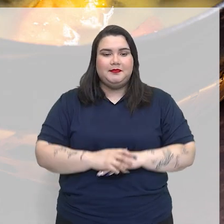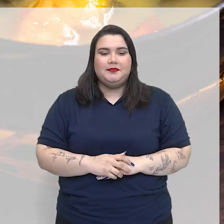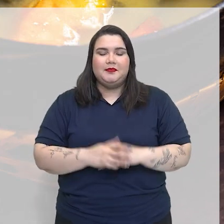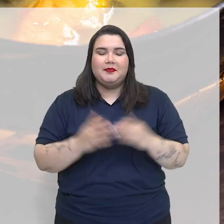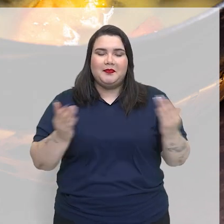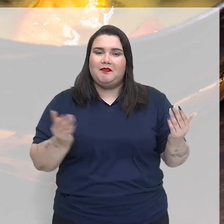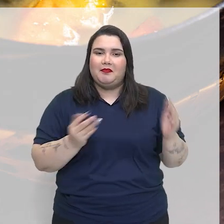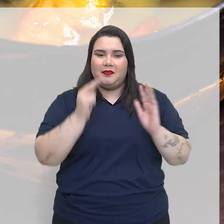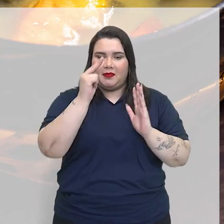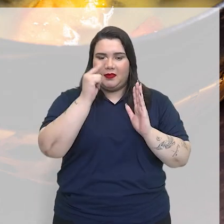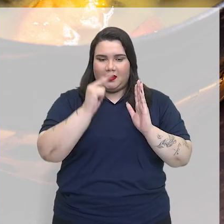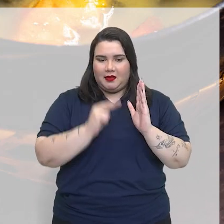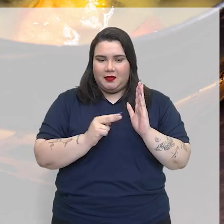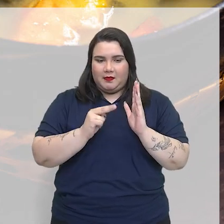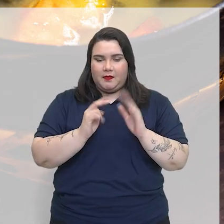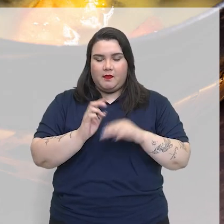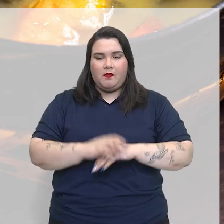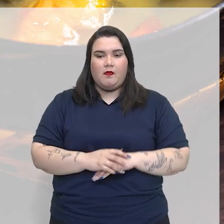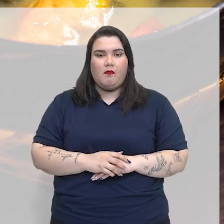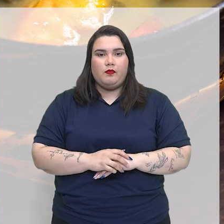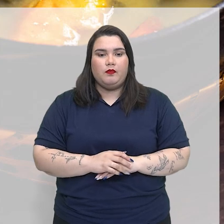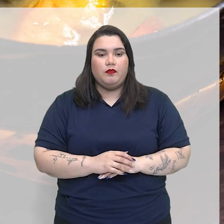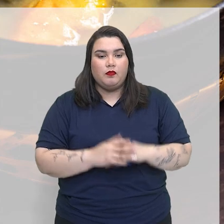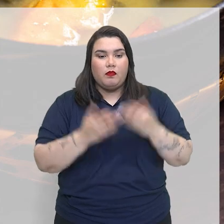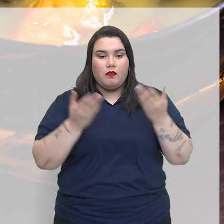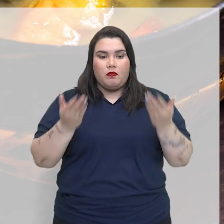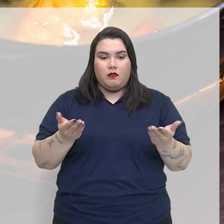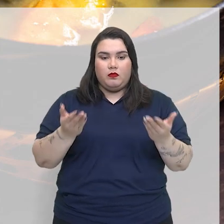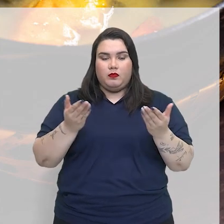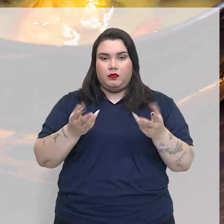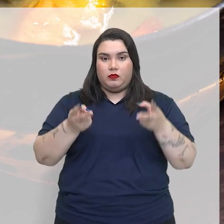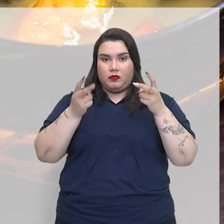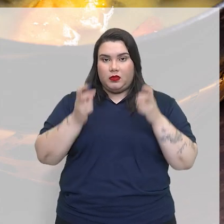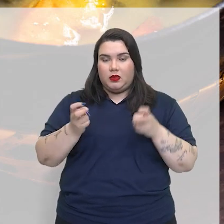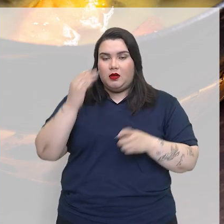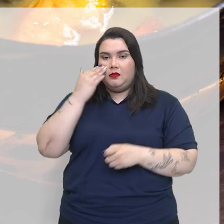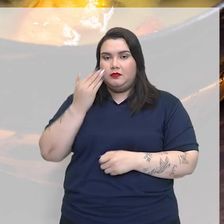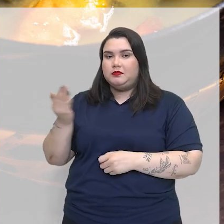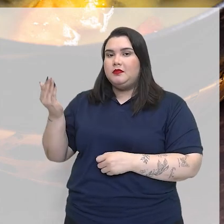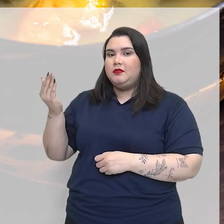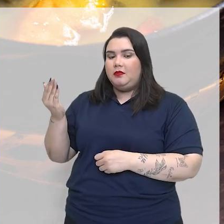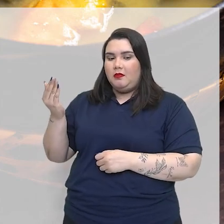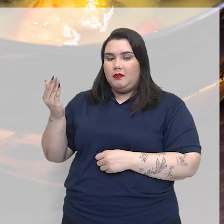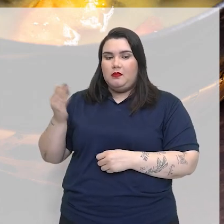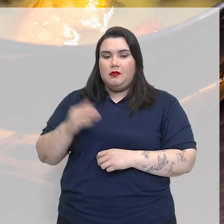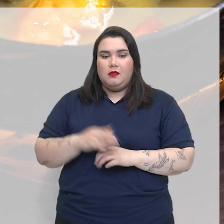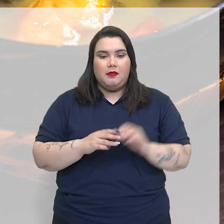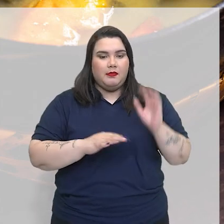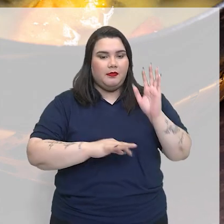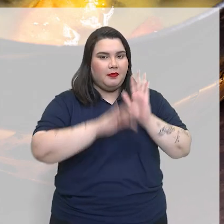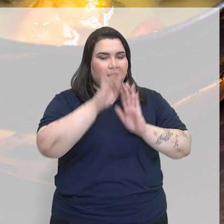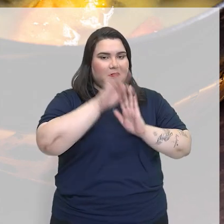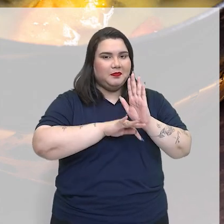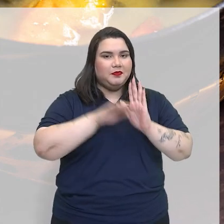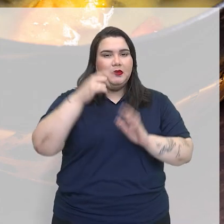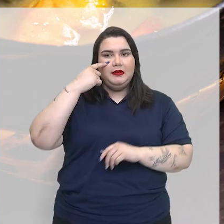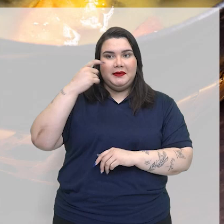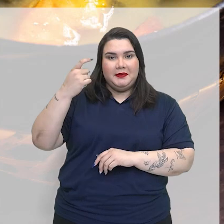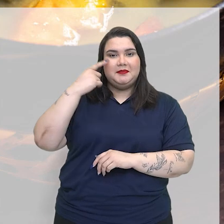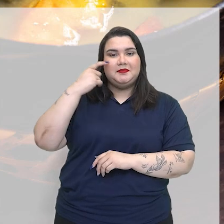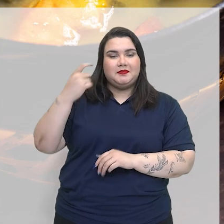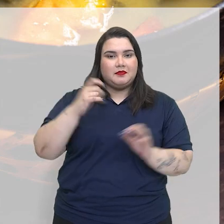Então, vamos ler um pouco sobre esse poema. Olha a receita. Esse texto é muito